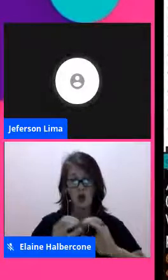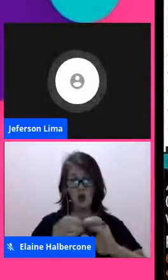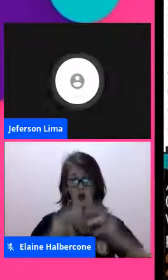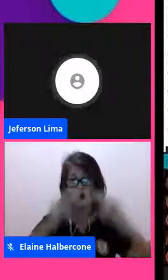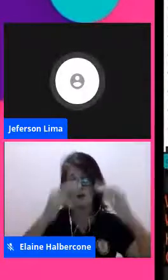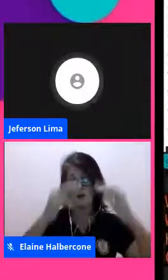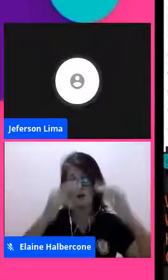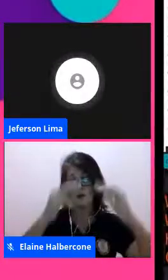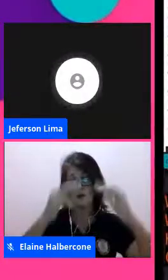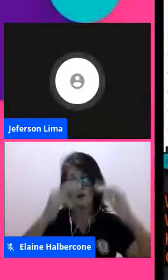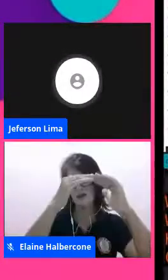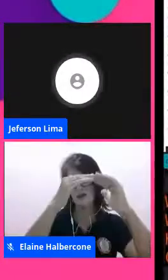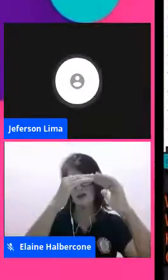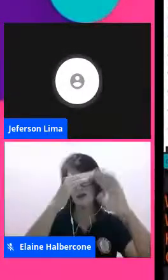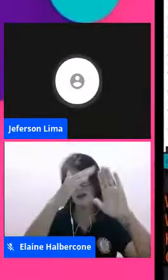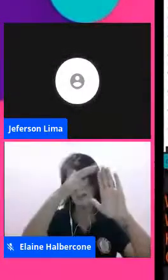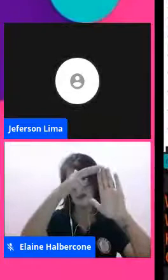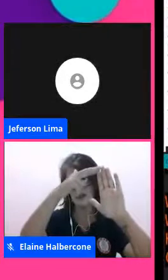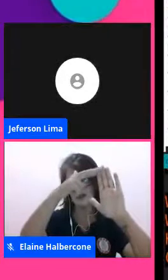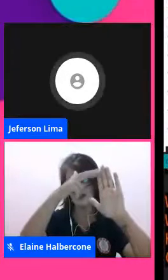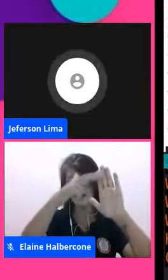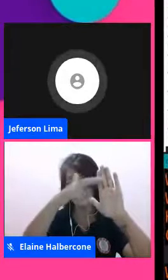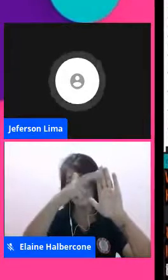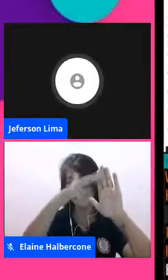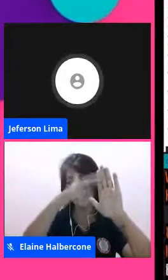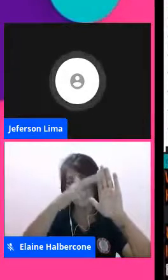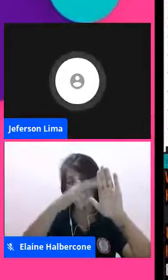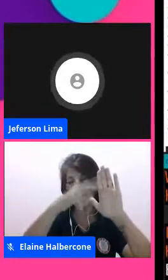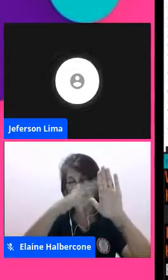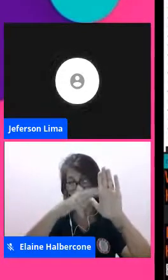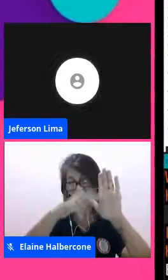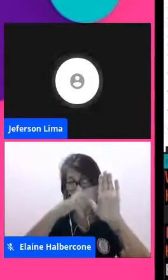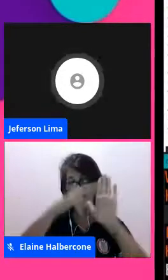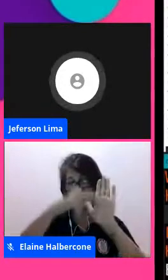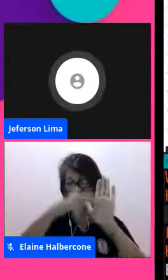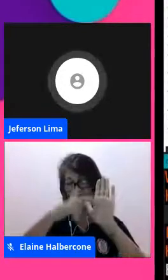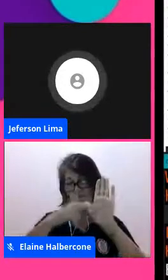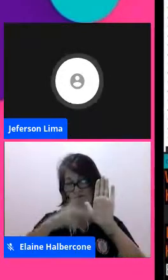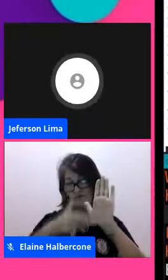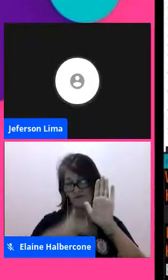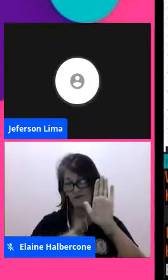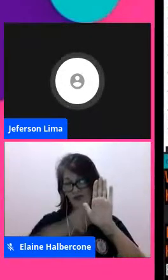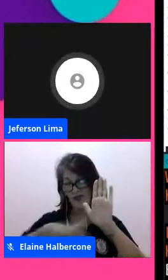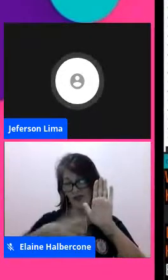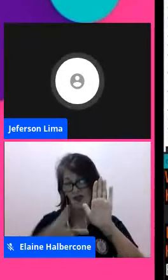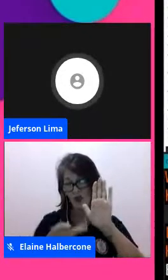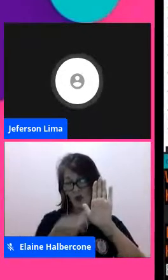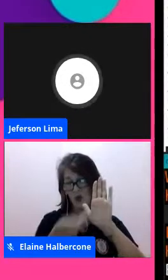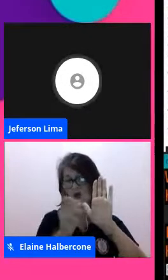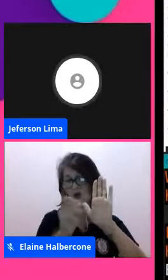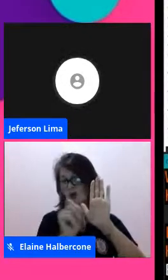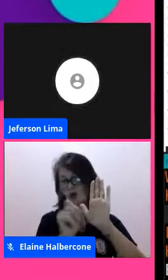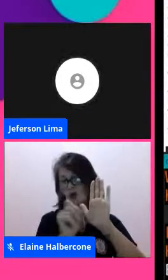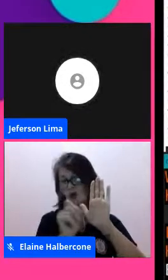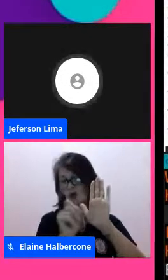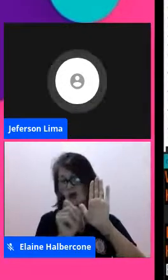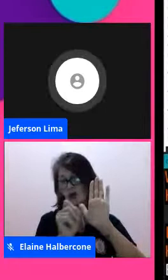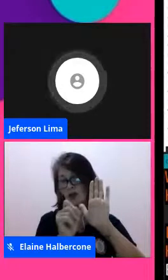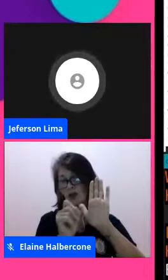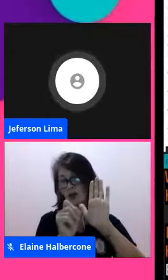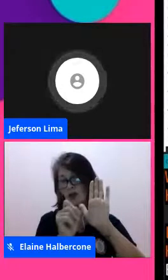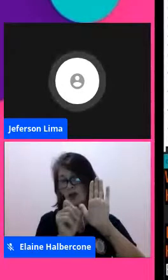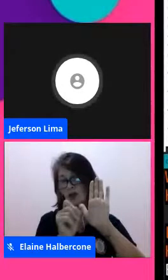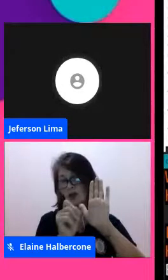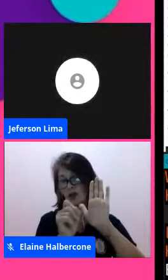se desse módulo em si acontece muito, mas às vezes acontece. Às vezes acontece de ele